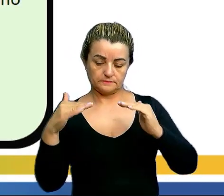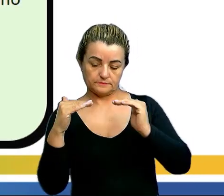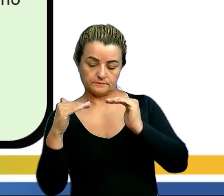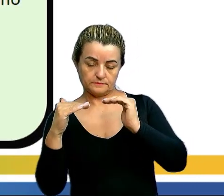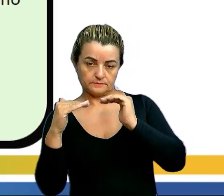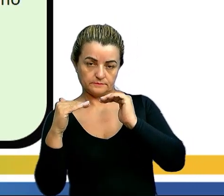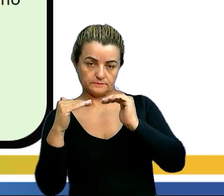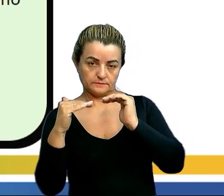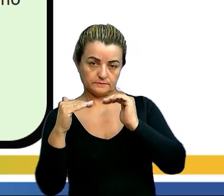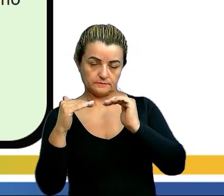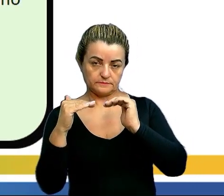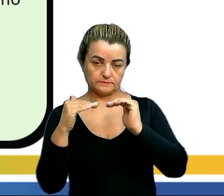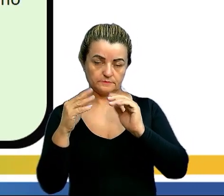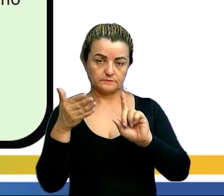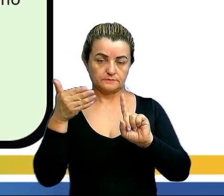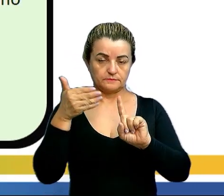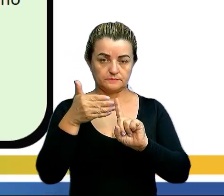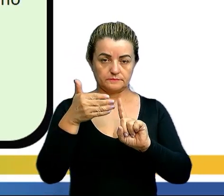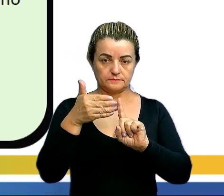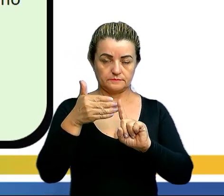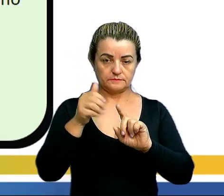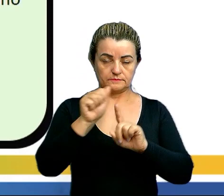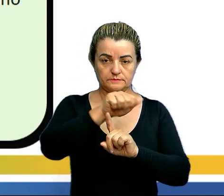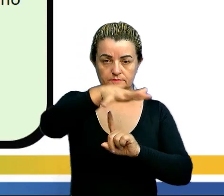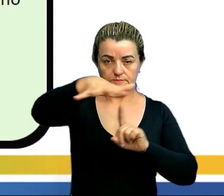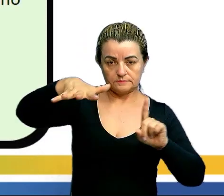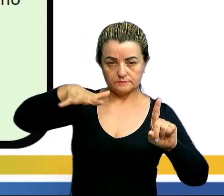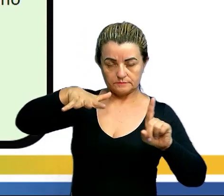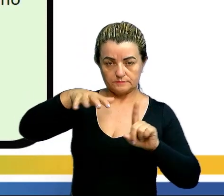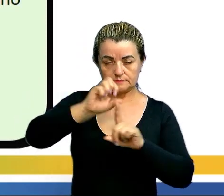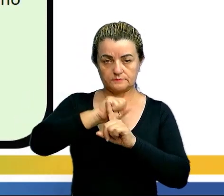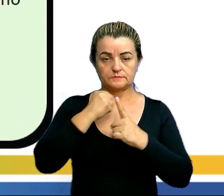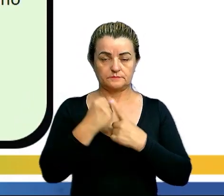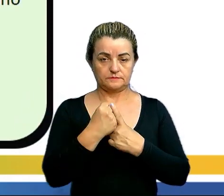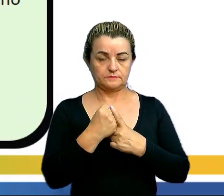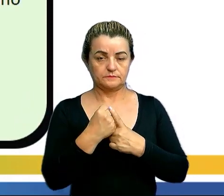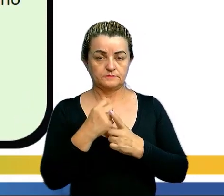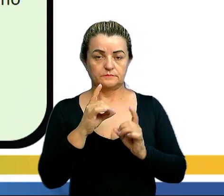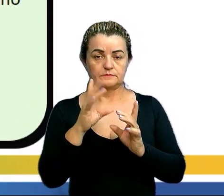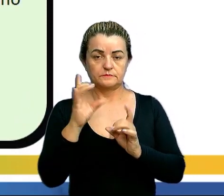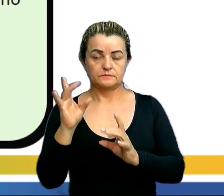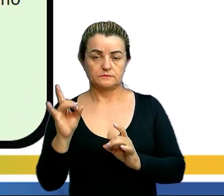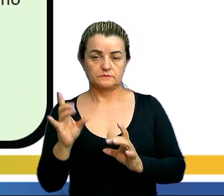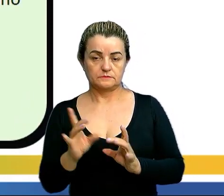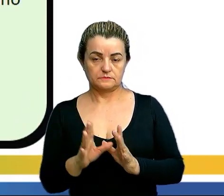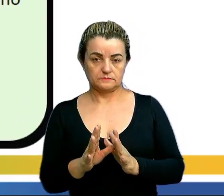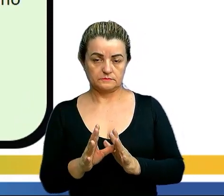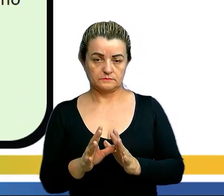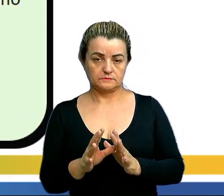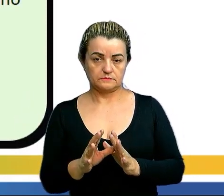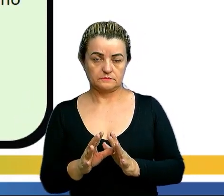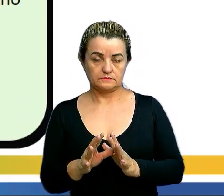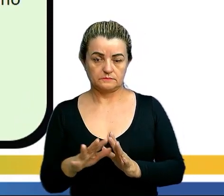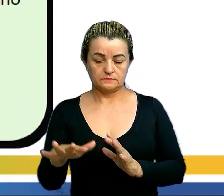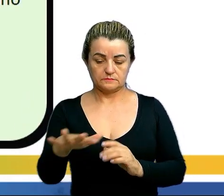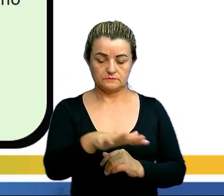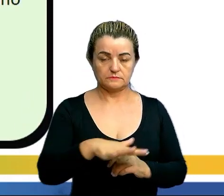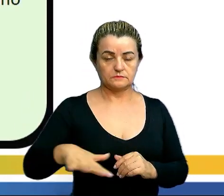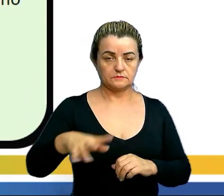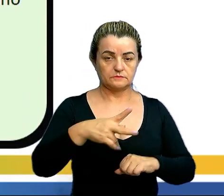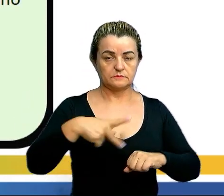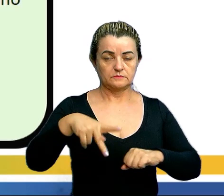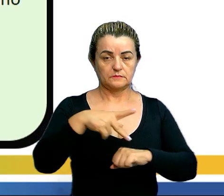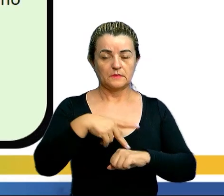alinhados com o objetivo de impedir a expansão do socialismo. Especialmente, né, as nações